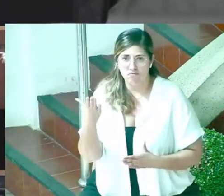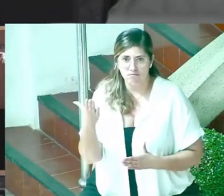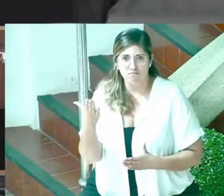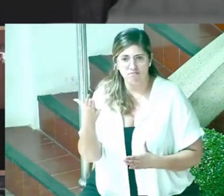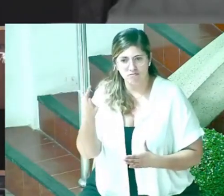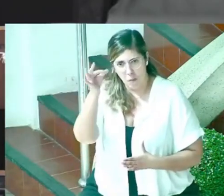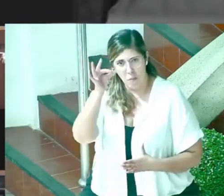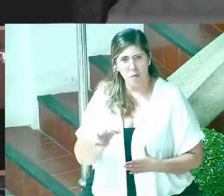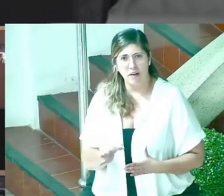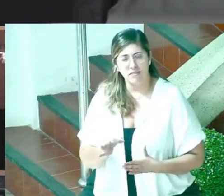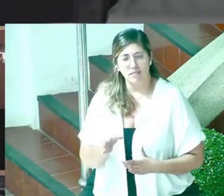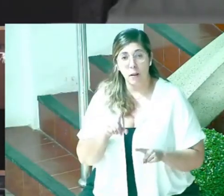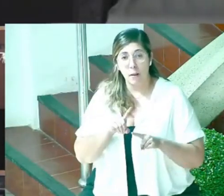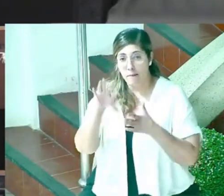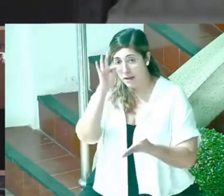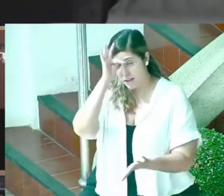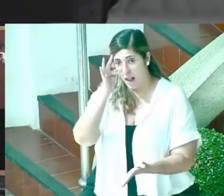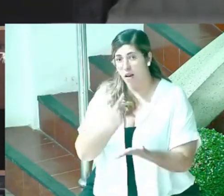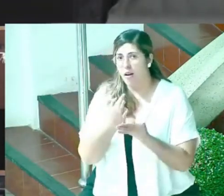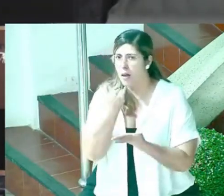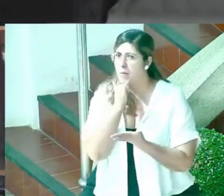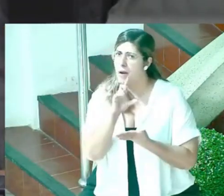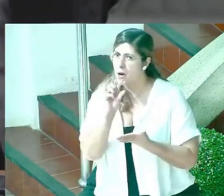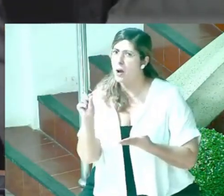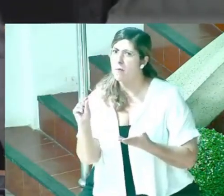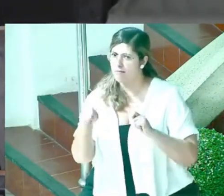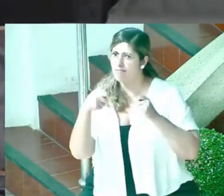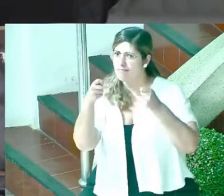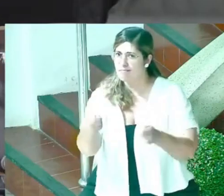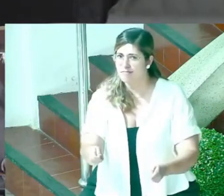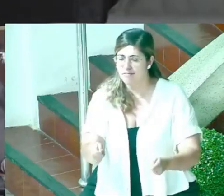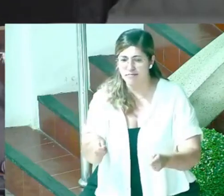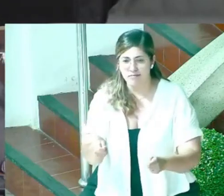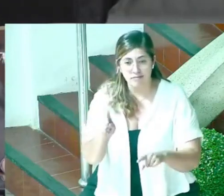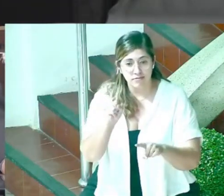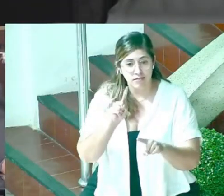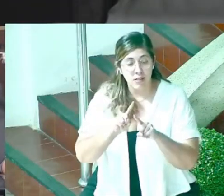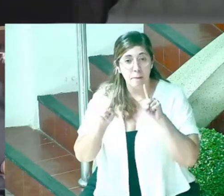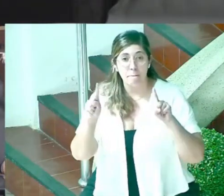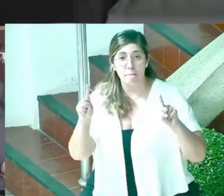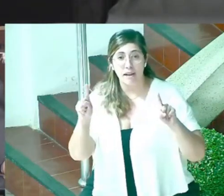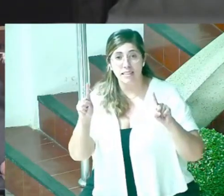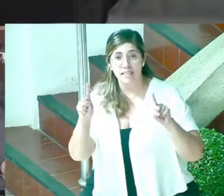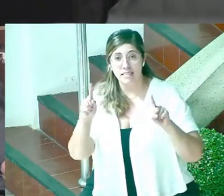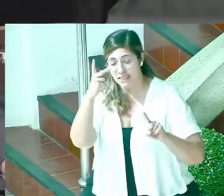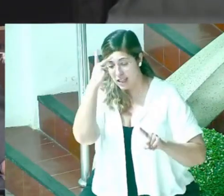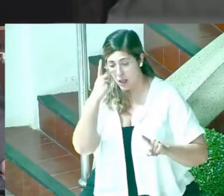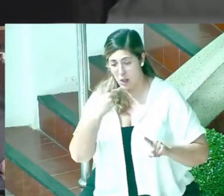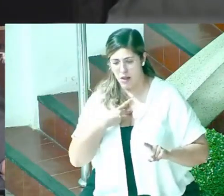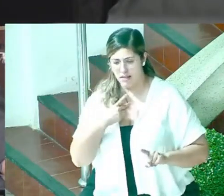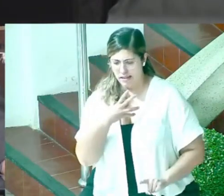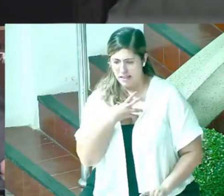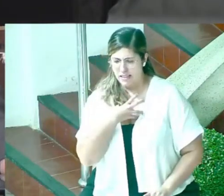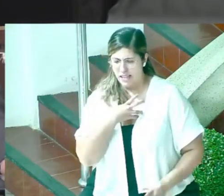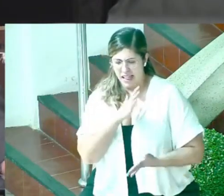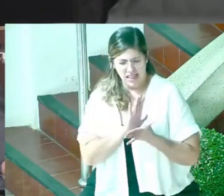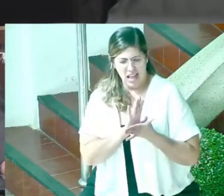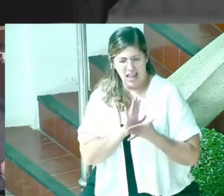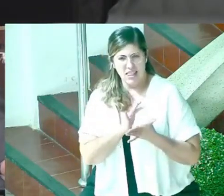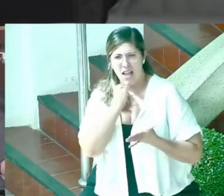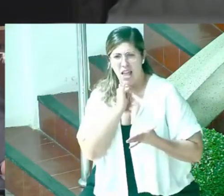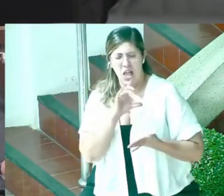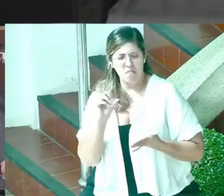primeira: eu não trarei à tona esta ofensa novamente, ou usarei esta ofensa contra